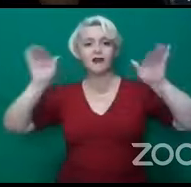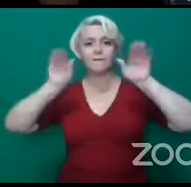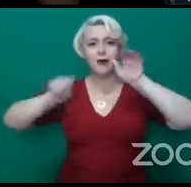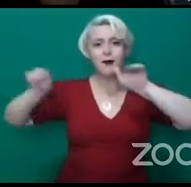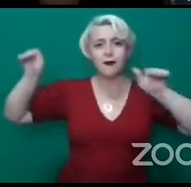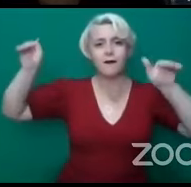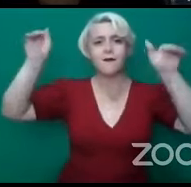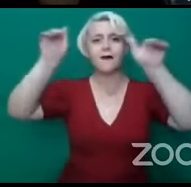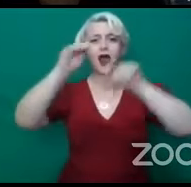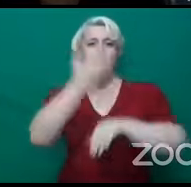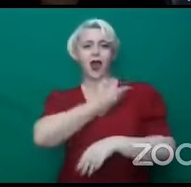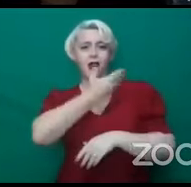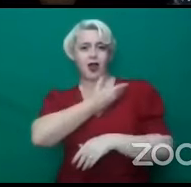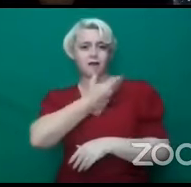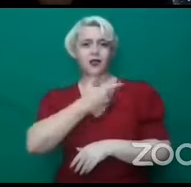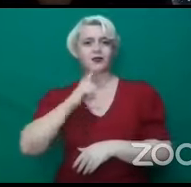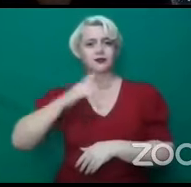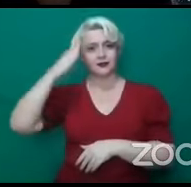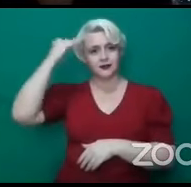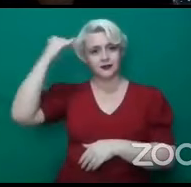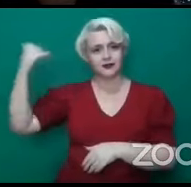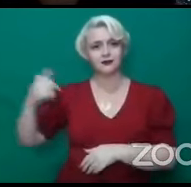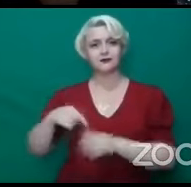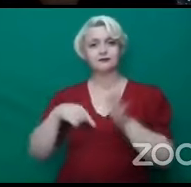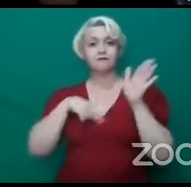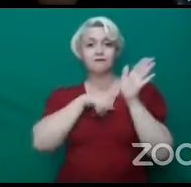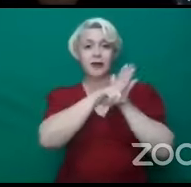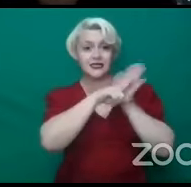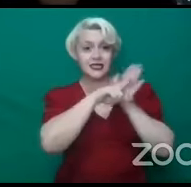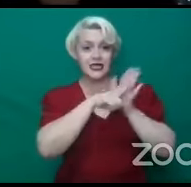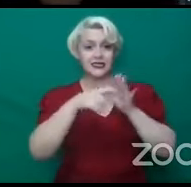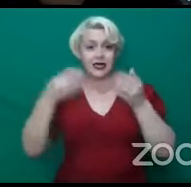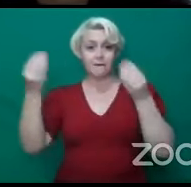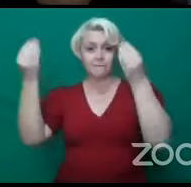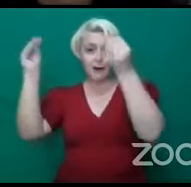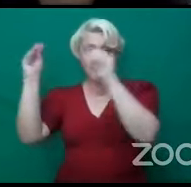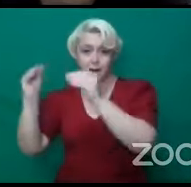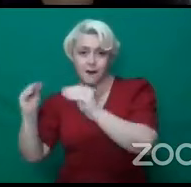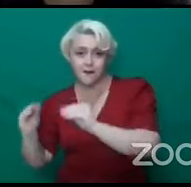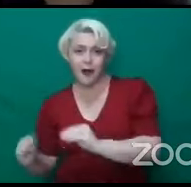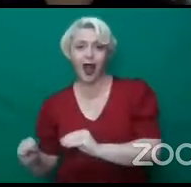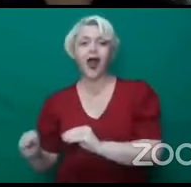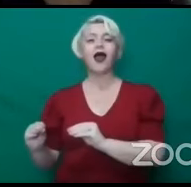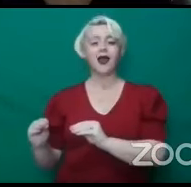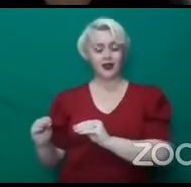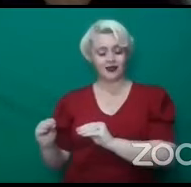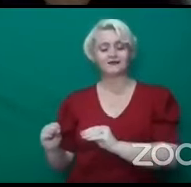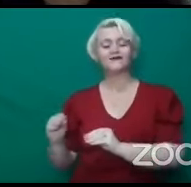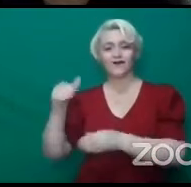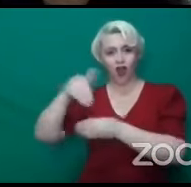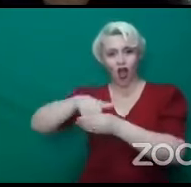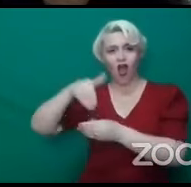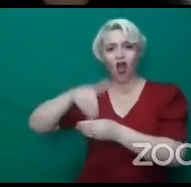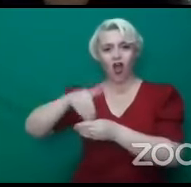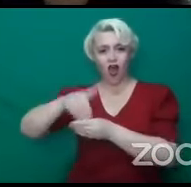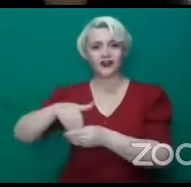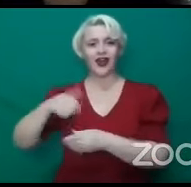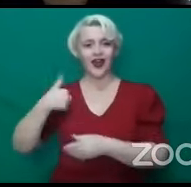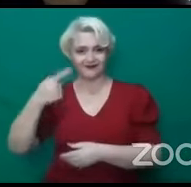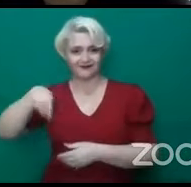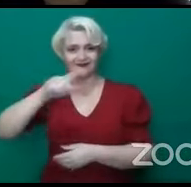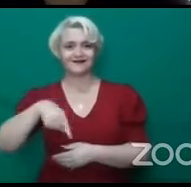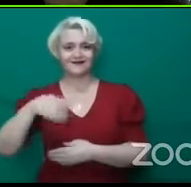que a gente possa ter muito sucesso e preencher aquela pesquisa inteira para votar, porque vale a pena para a gente descobrir também o nosso